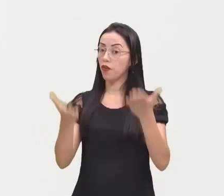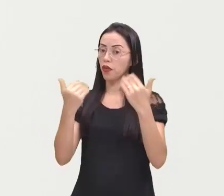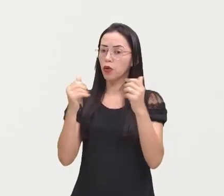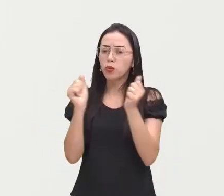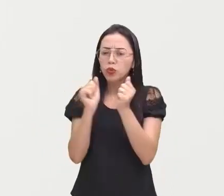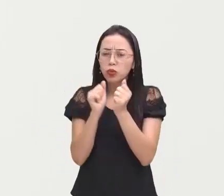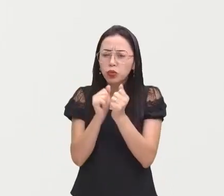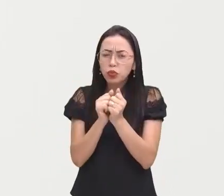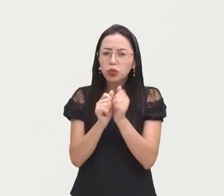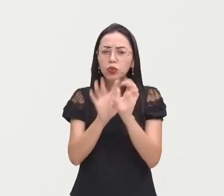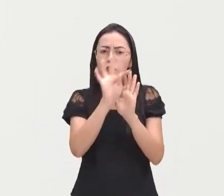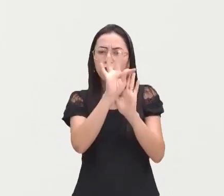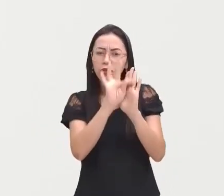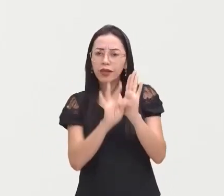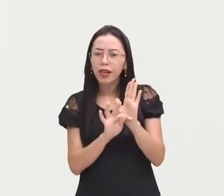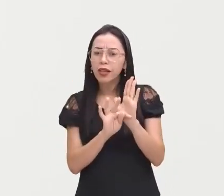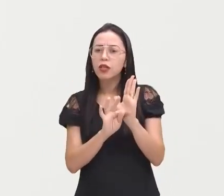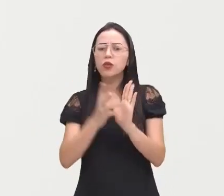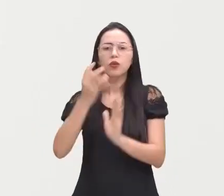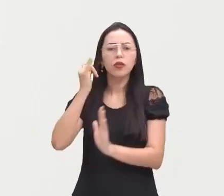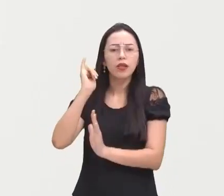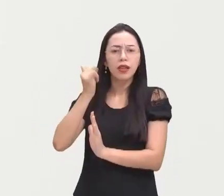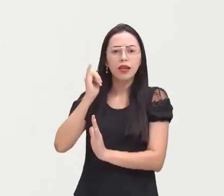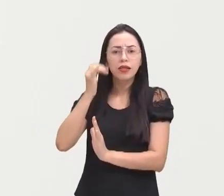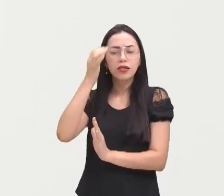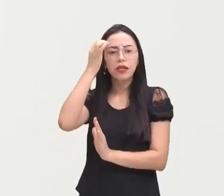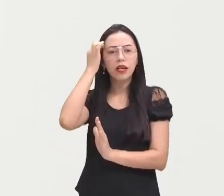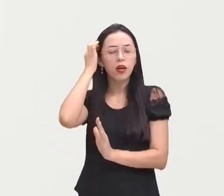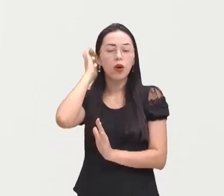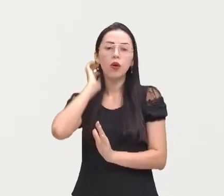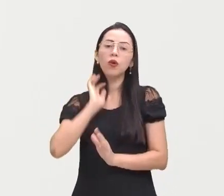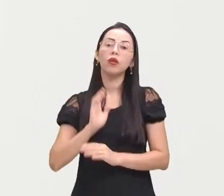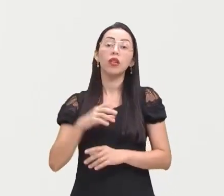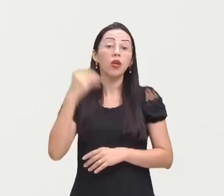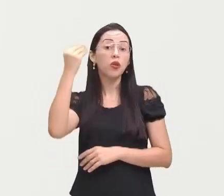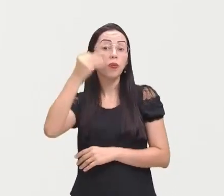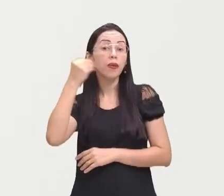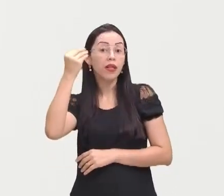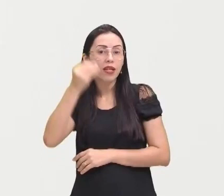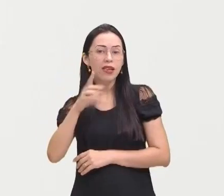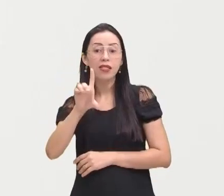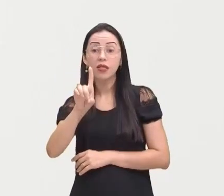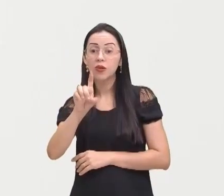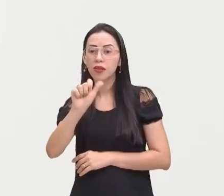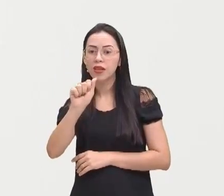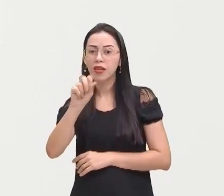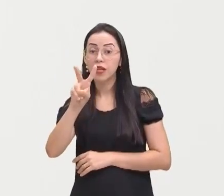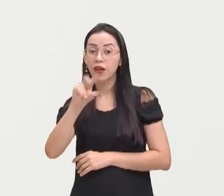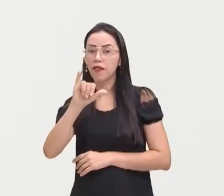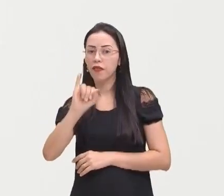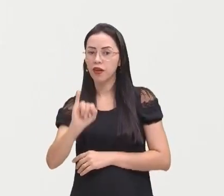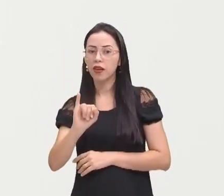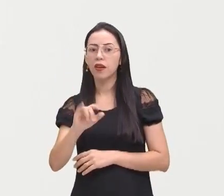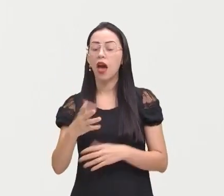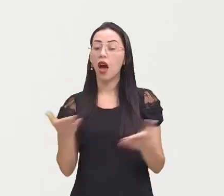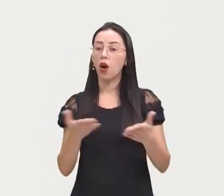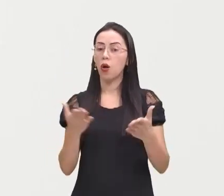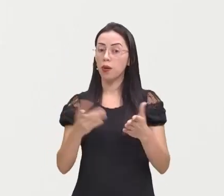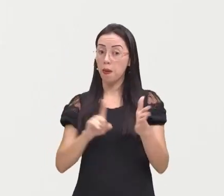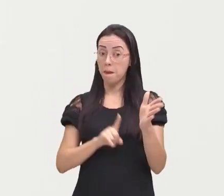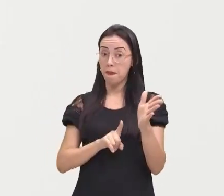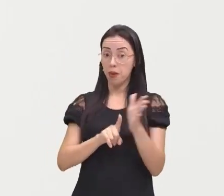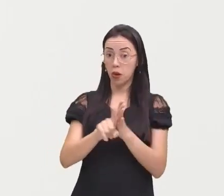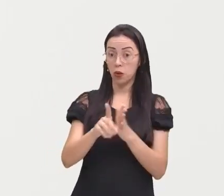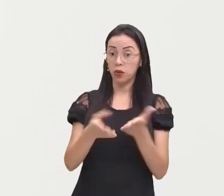o nosso relato de experiências para nós podermos desvendar as questões que estão aqui abaixo, tudo